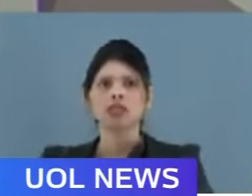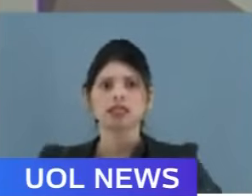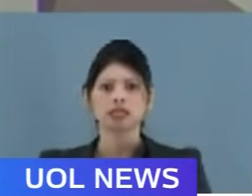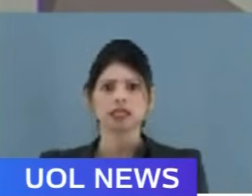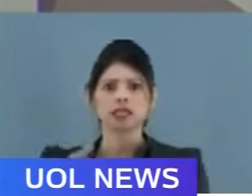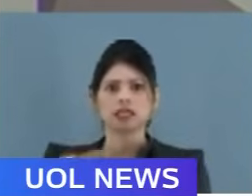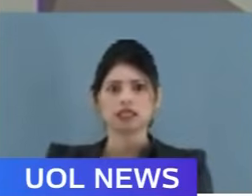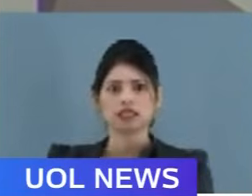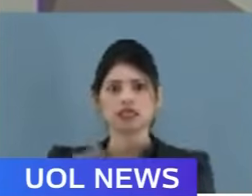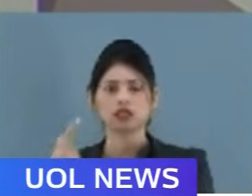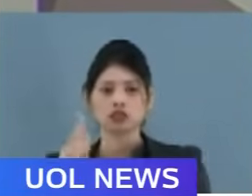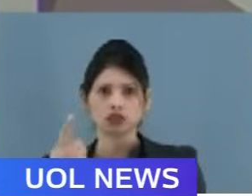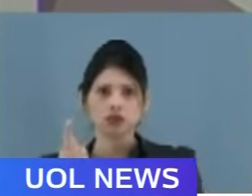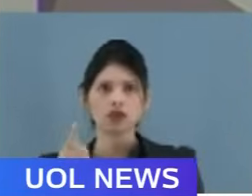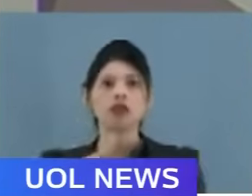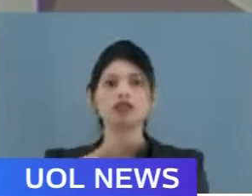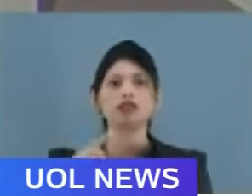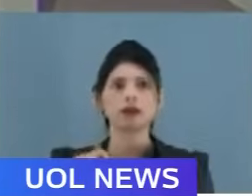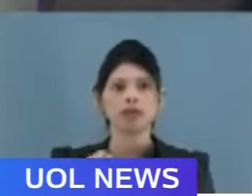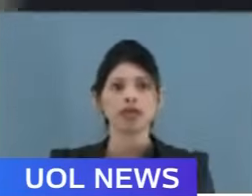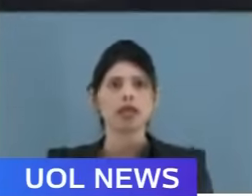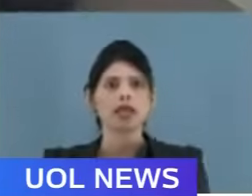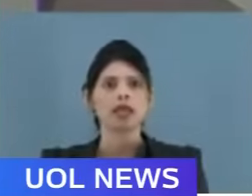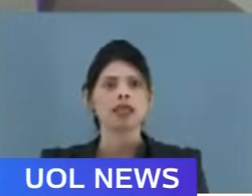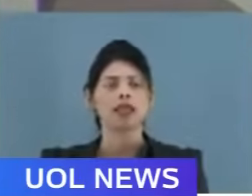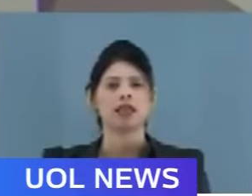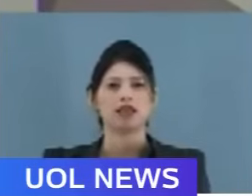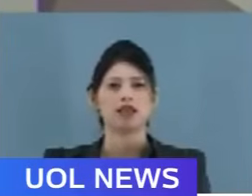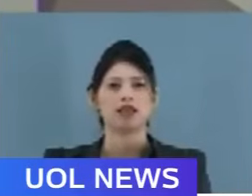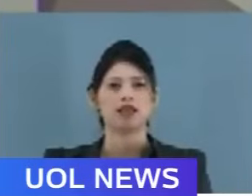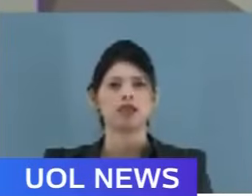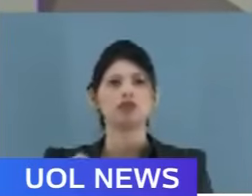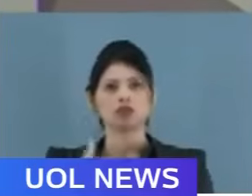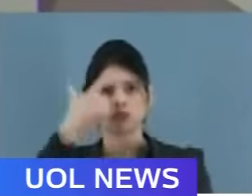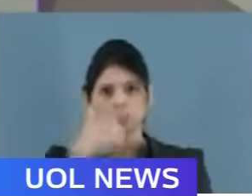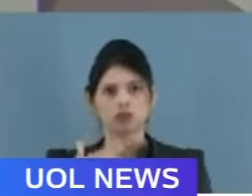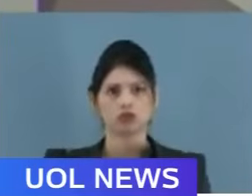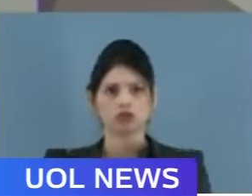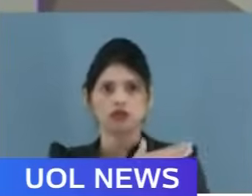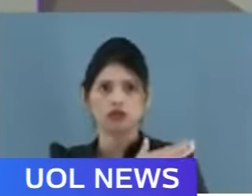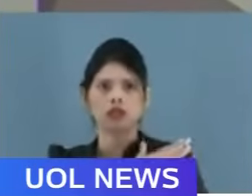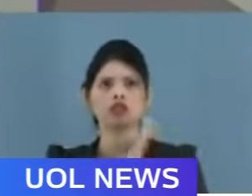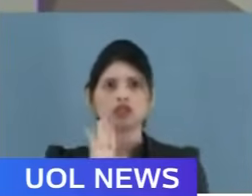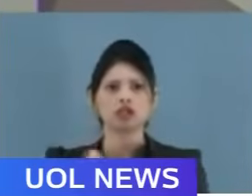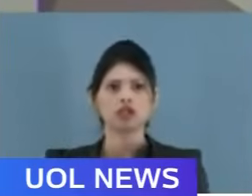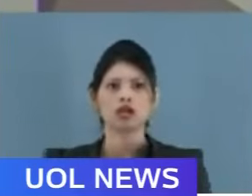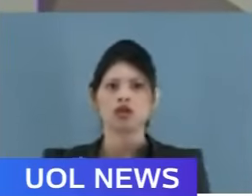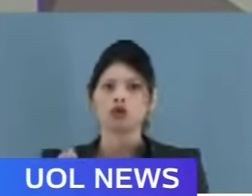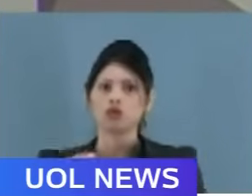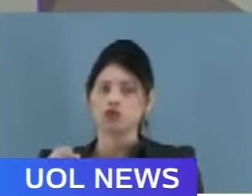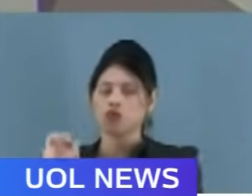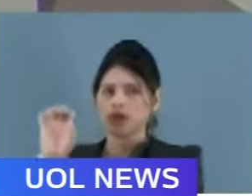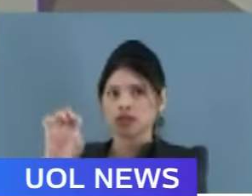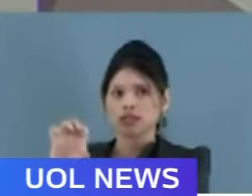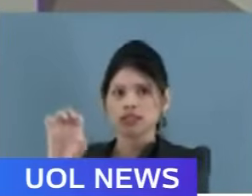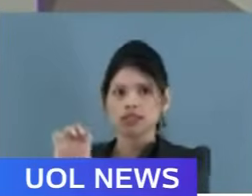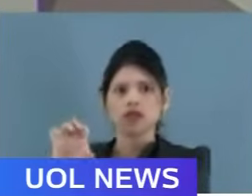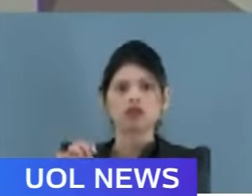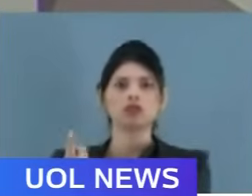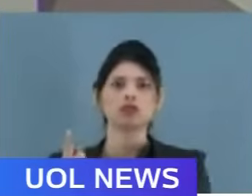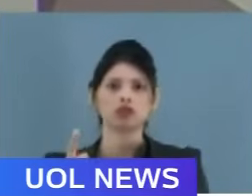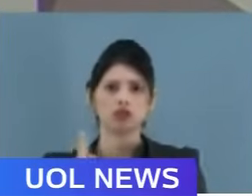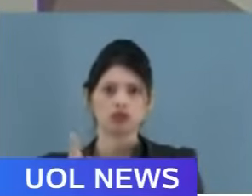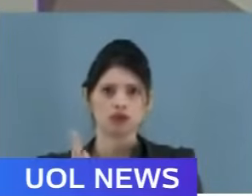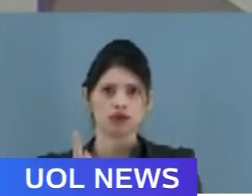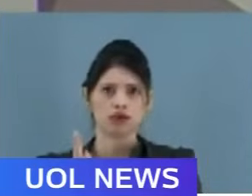recebe. Então, e também tem aquela situação da sede do Líbano, que é uma empresa que com o Bolsonaro, uma empresa de